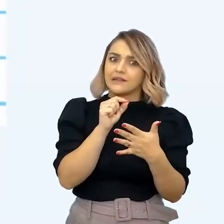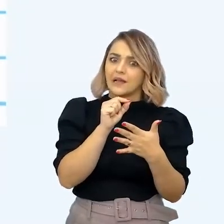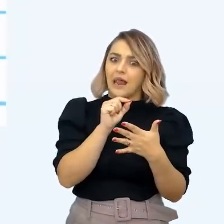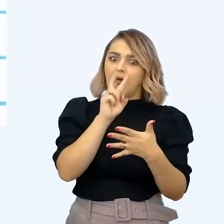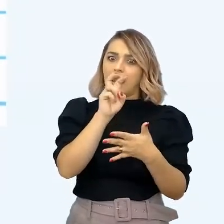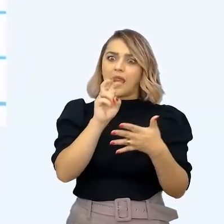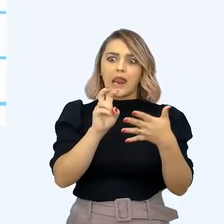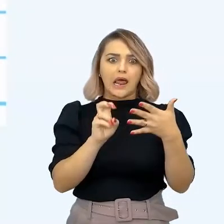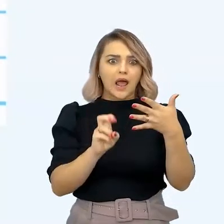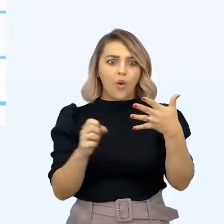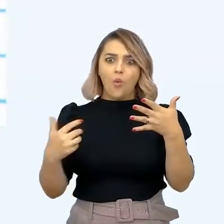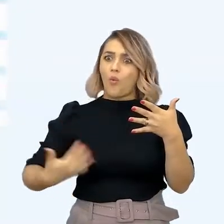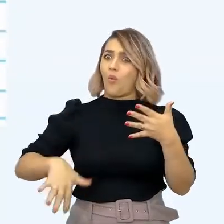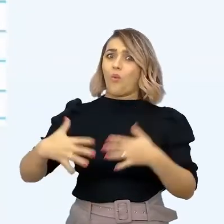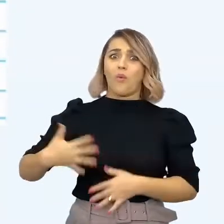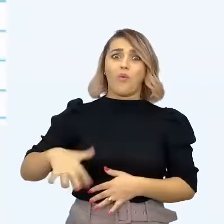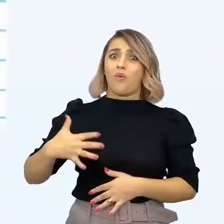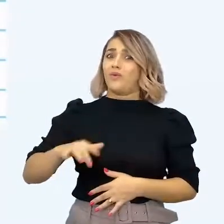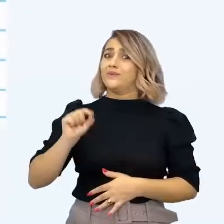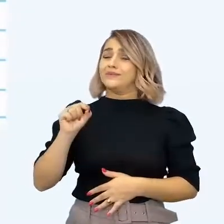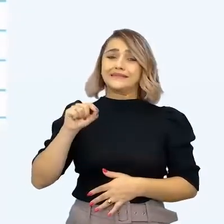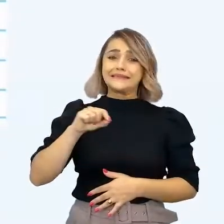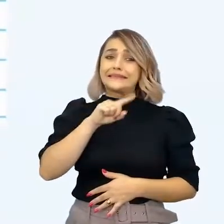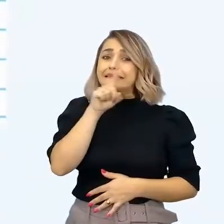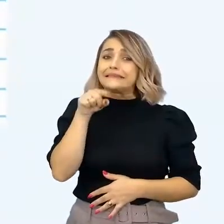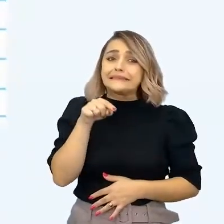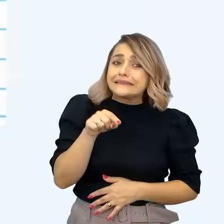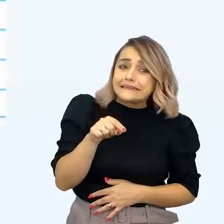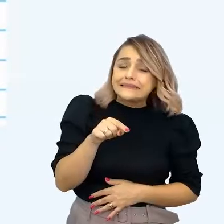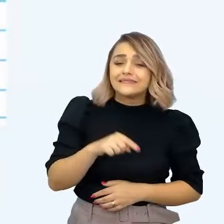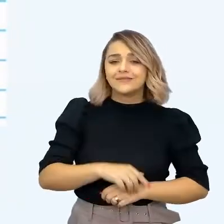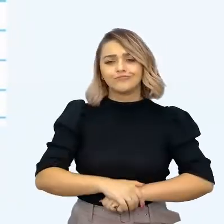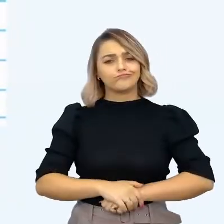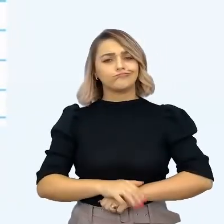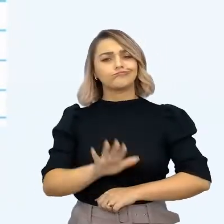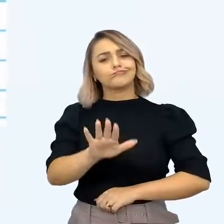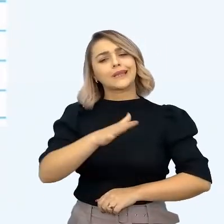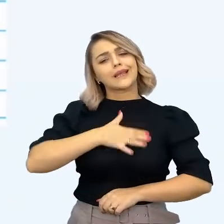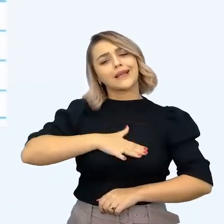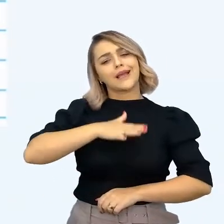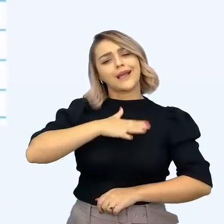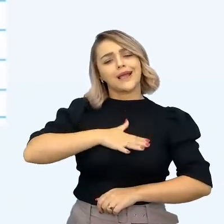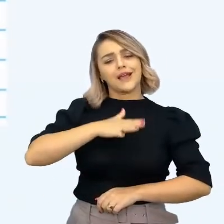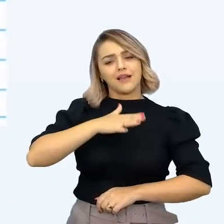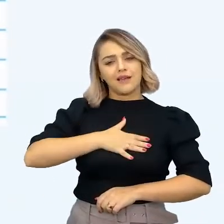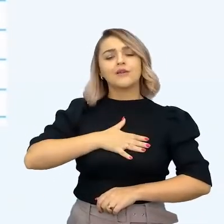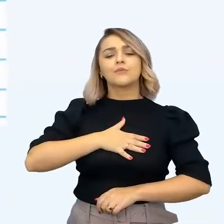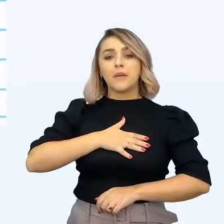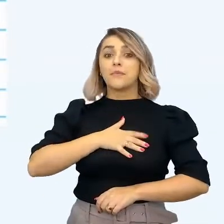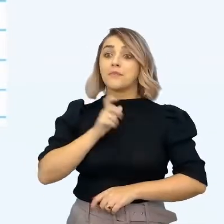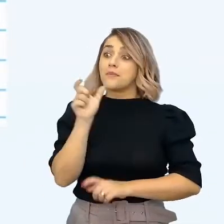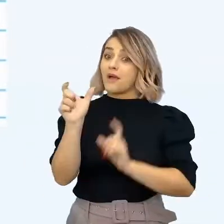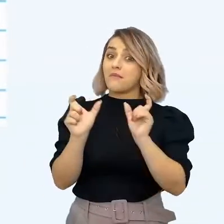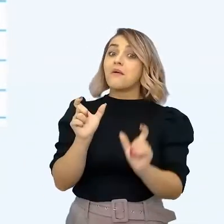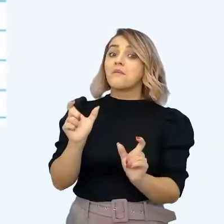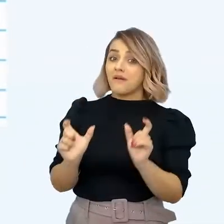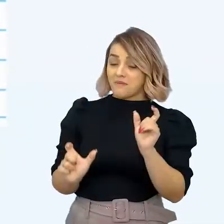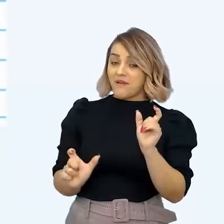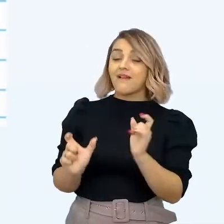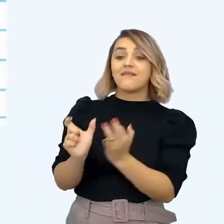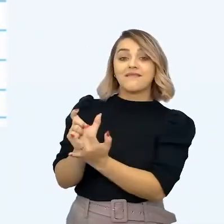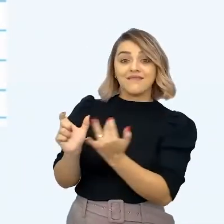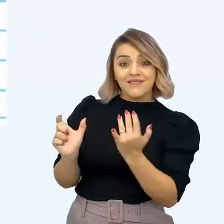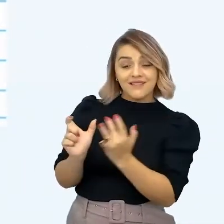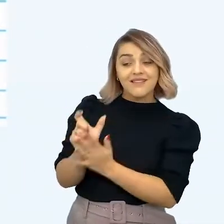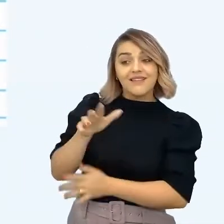Meu Deus, sobre o que ela está falando? Você se pergunta. Calma, são apenas termos usados nessa área do conhecimento e, por